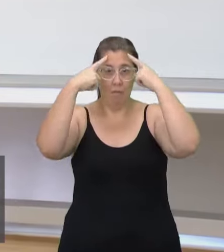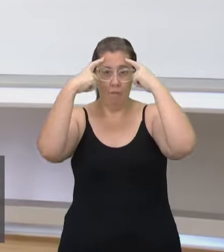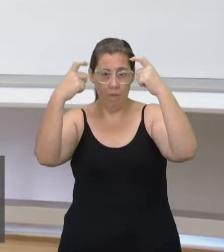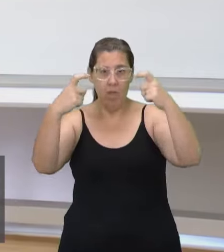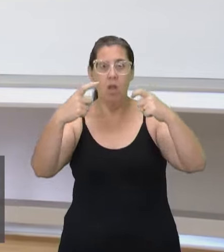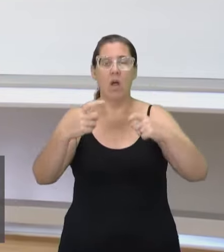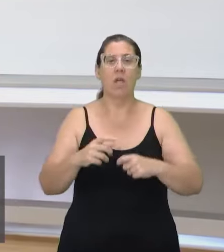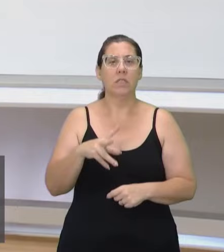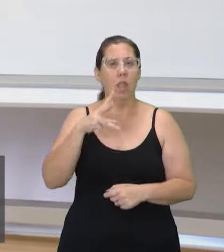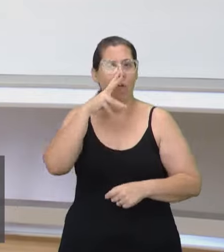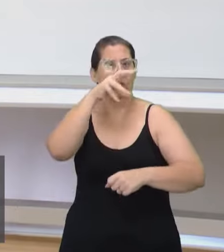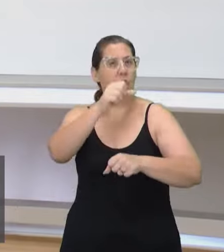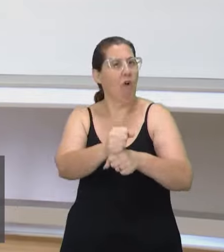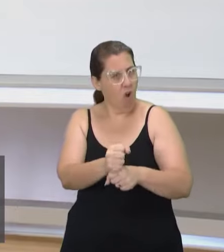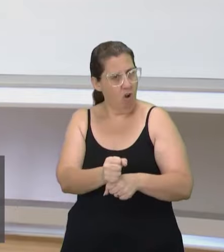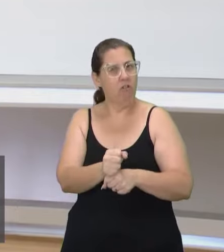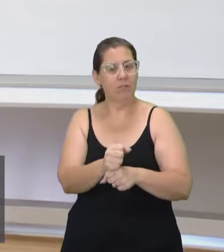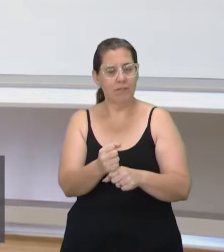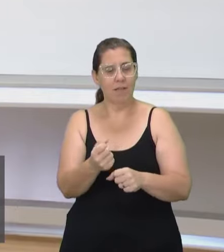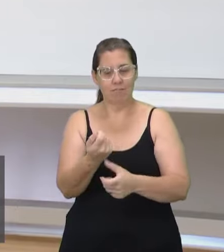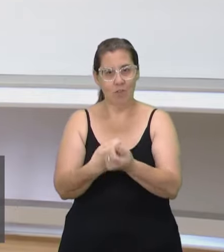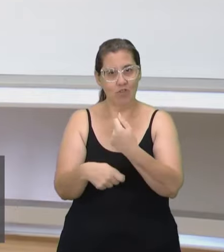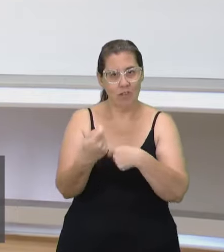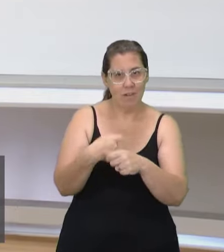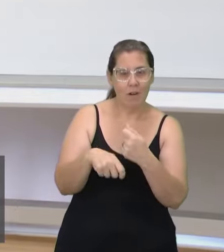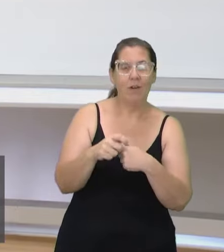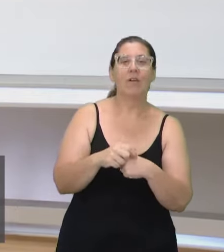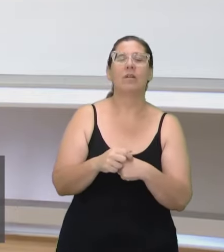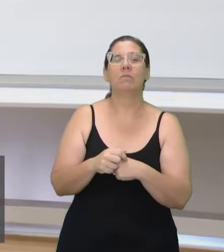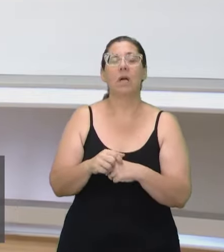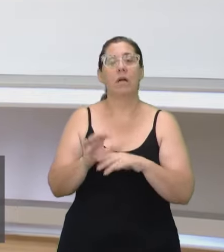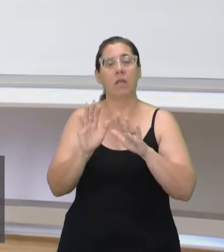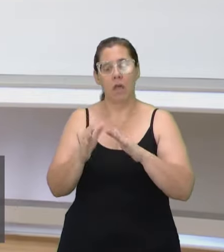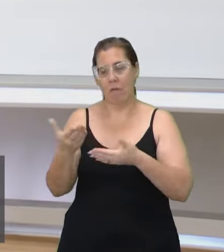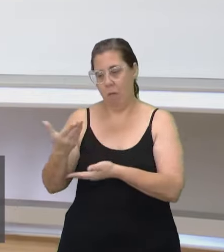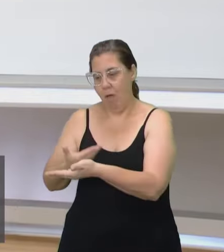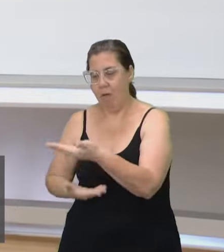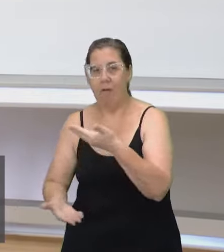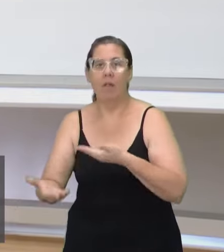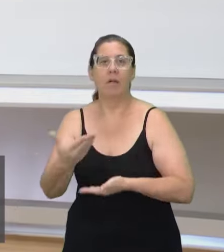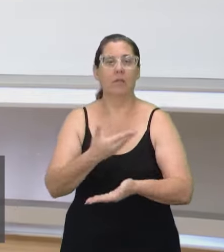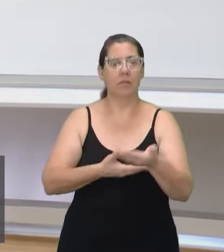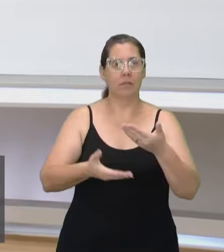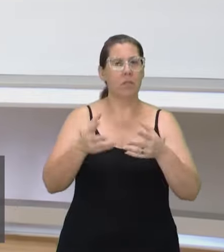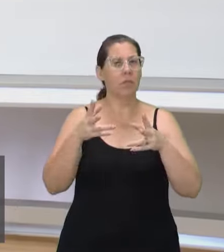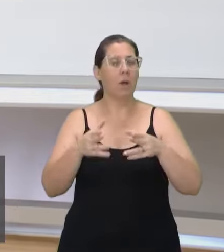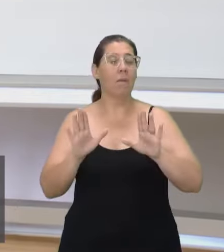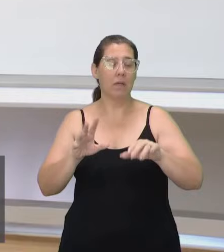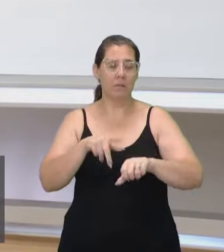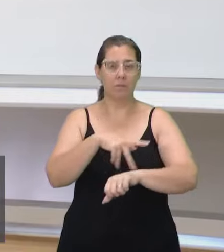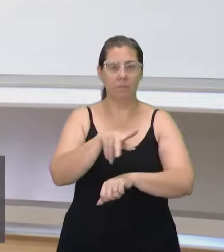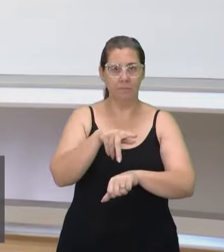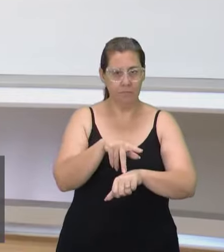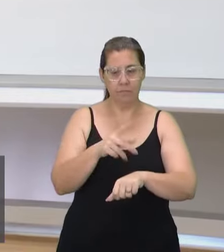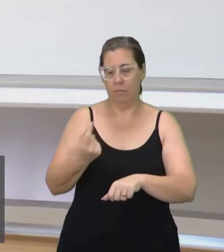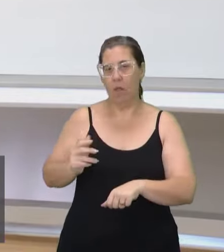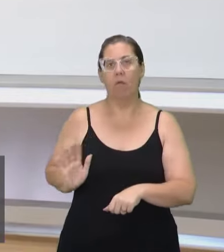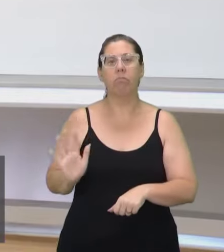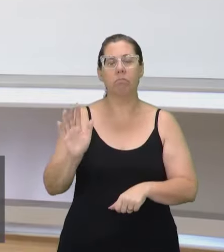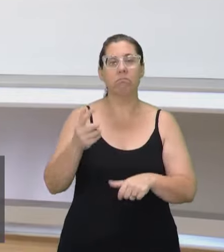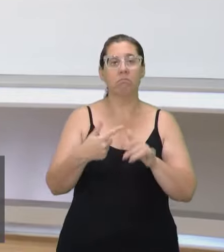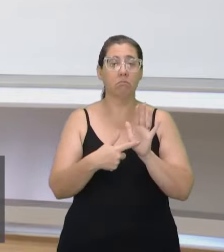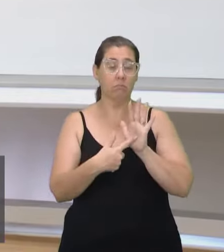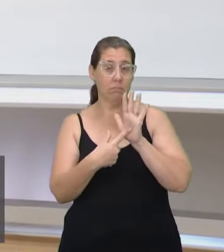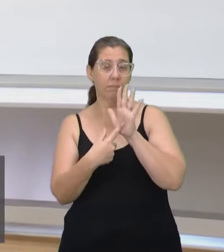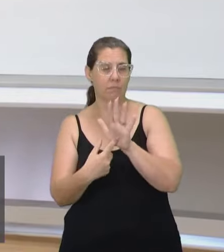da força econômica, né? Então não foram trocas iguais e esses países ricos eles